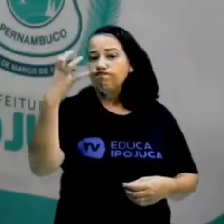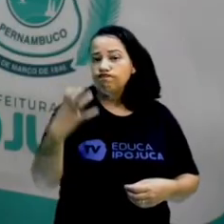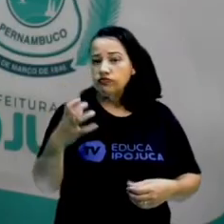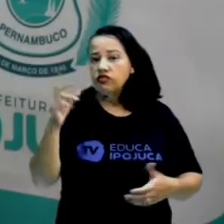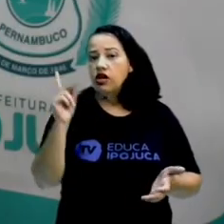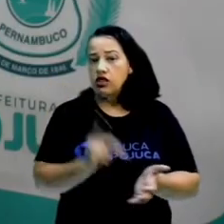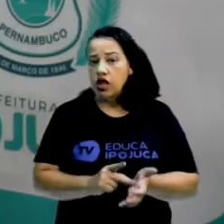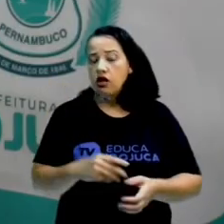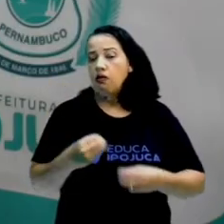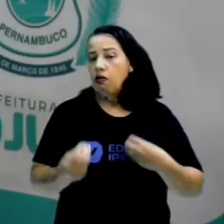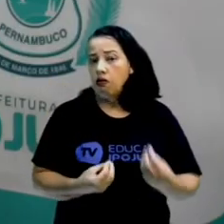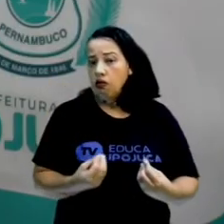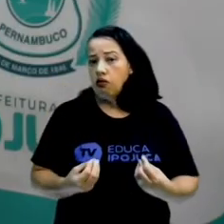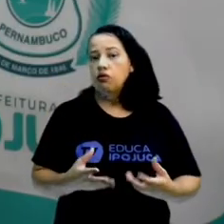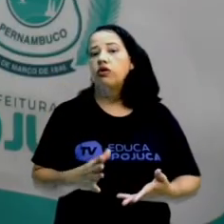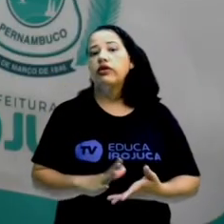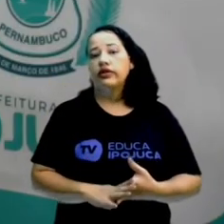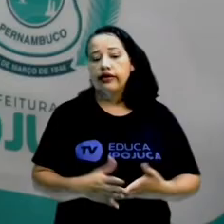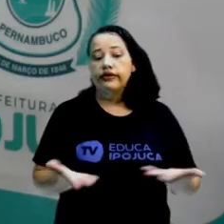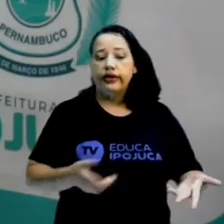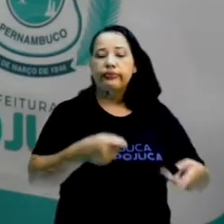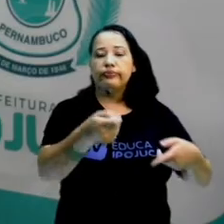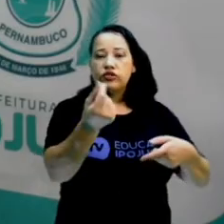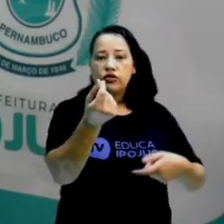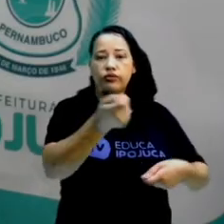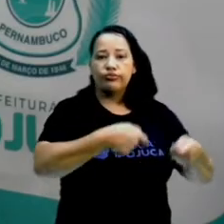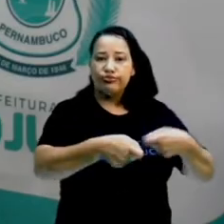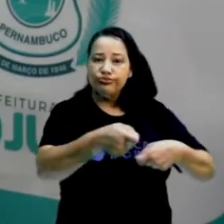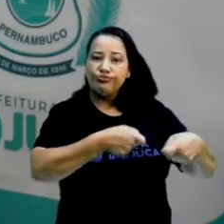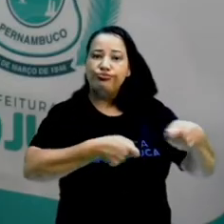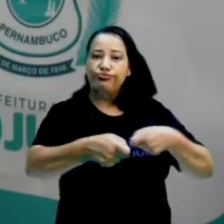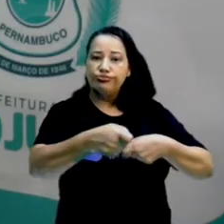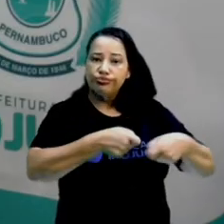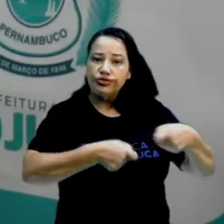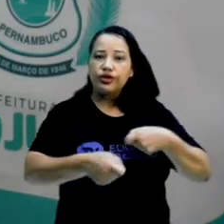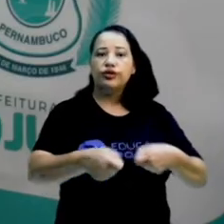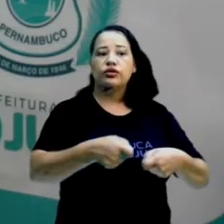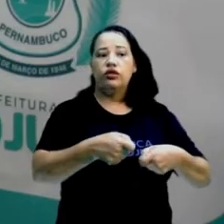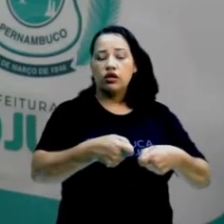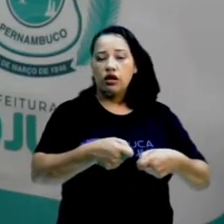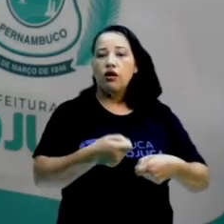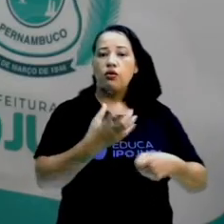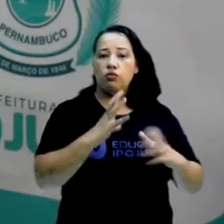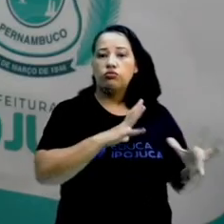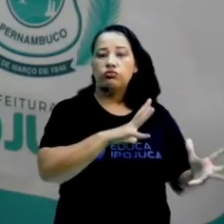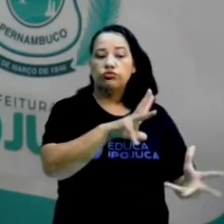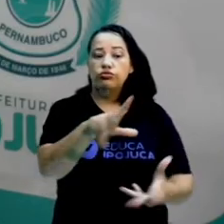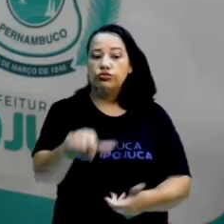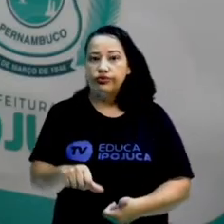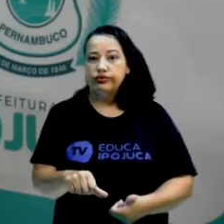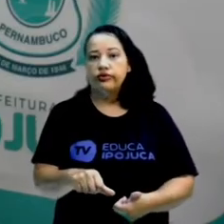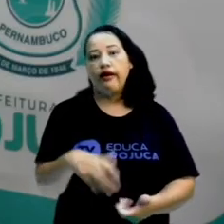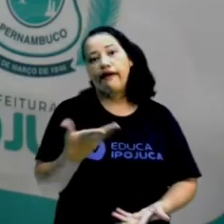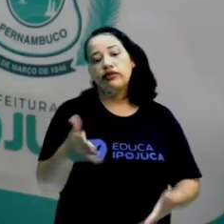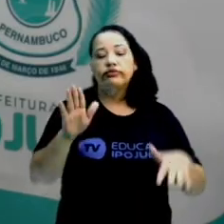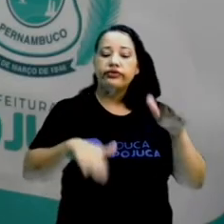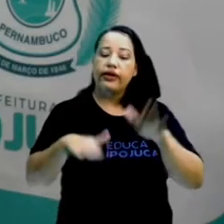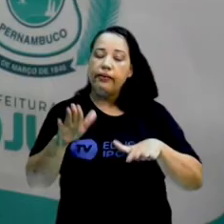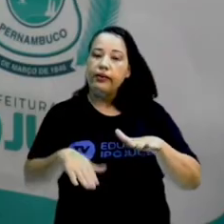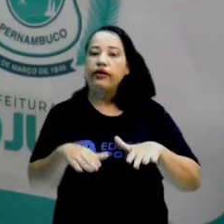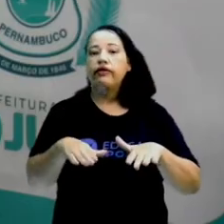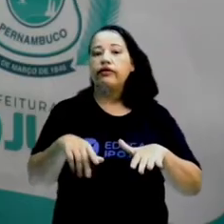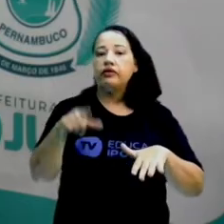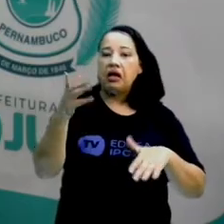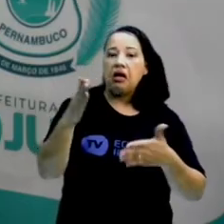quando ele for economicamente viável para o mundo. Enquanto ele não for, a gente vai depender de iniciativas